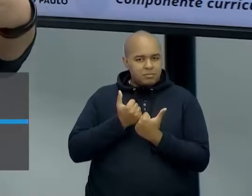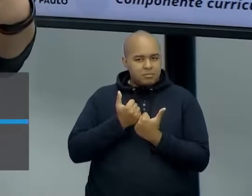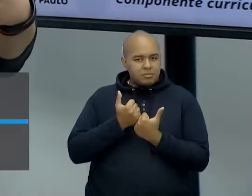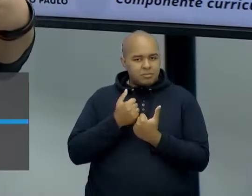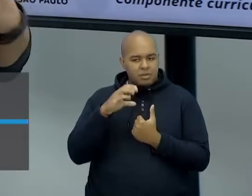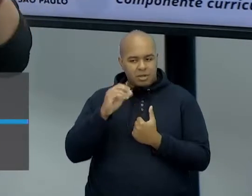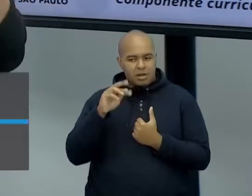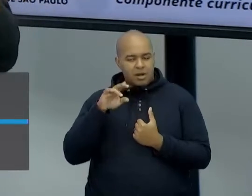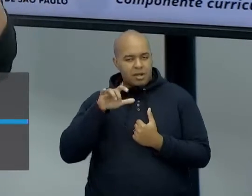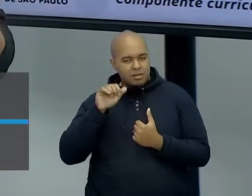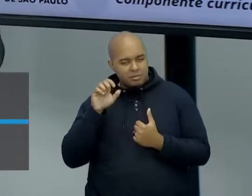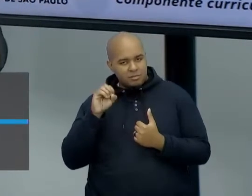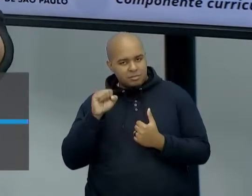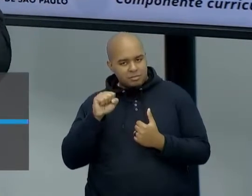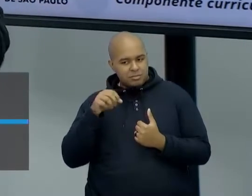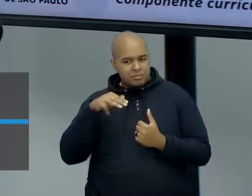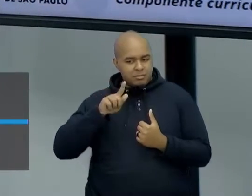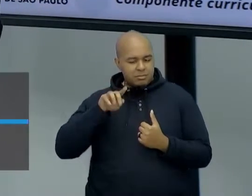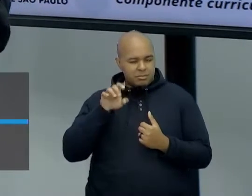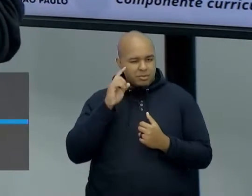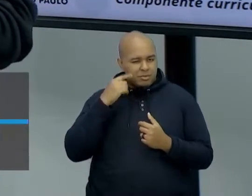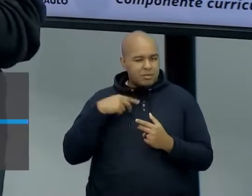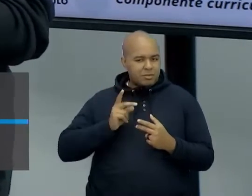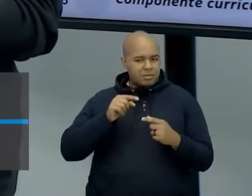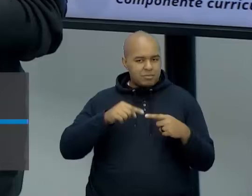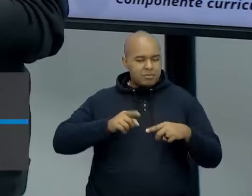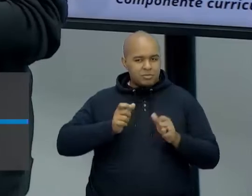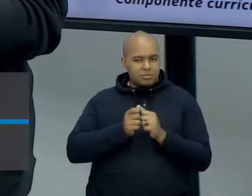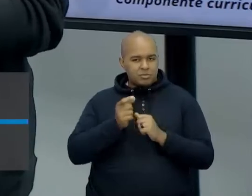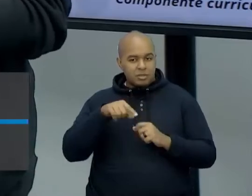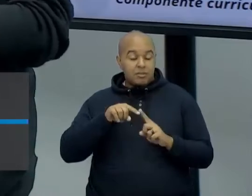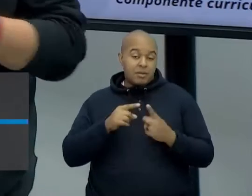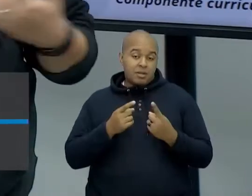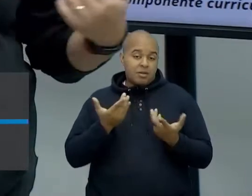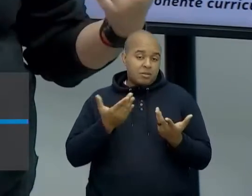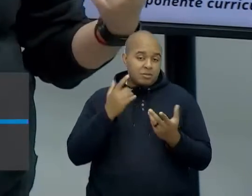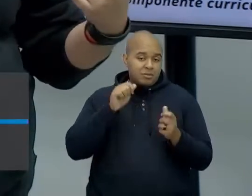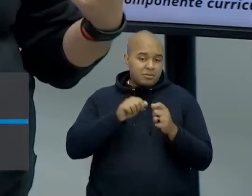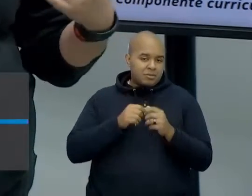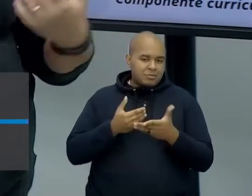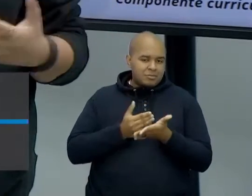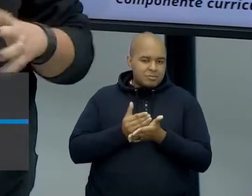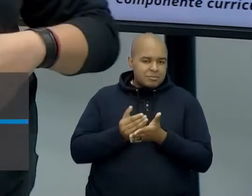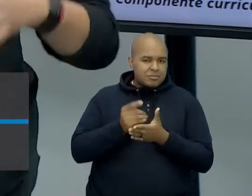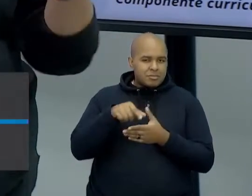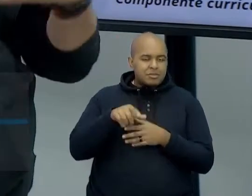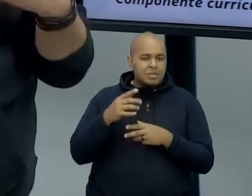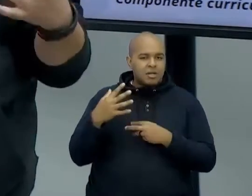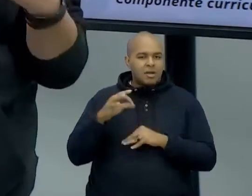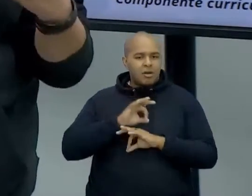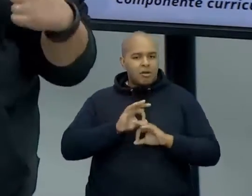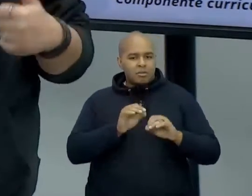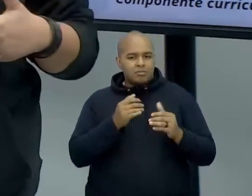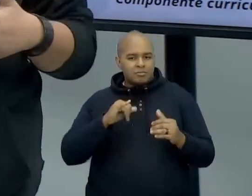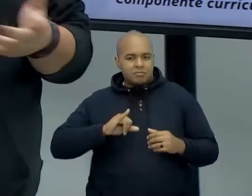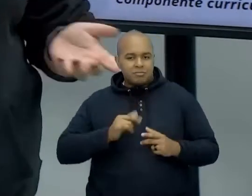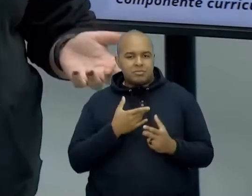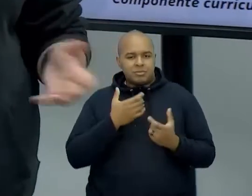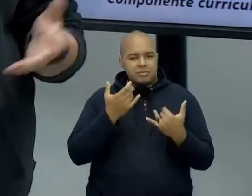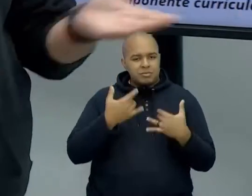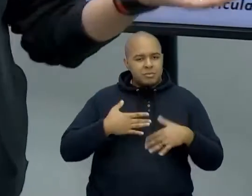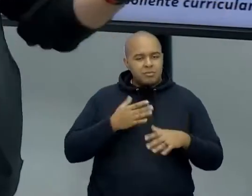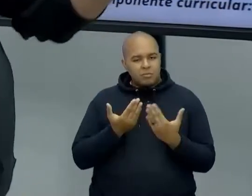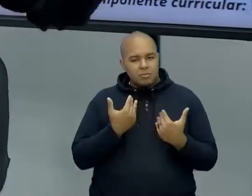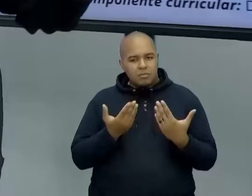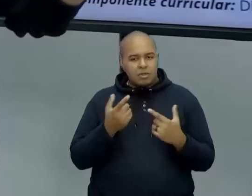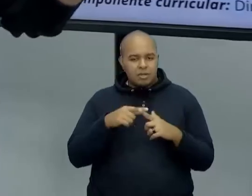o Carlos Magno, que vai dar continuidade aí com vocês, mas eu vou fazer essa introdução maravilhosa, aproveitar e falar um pouco mais com